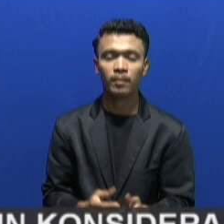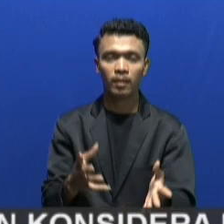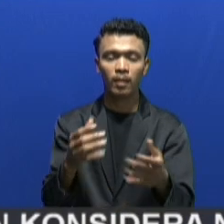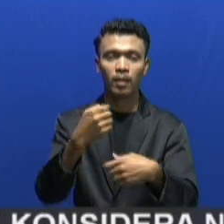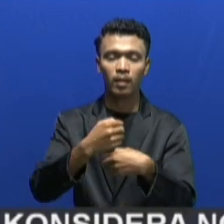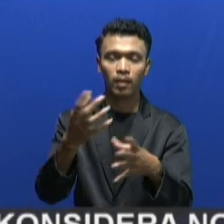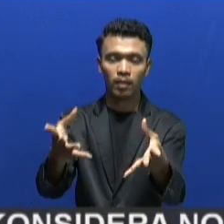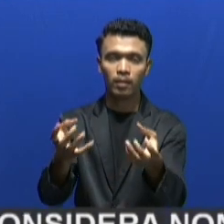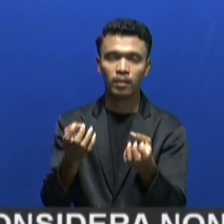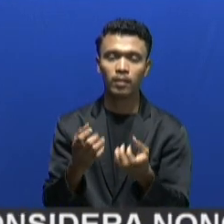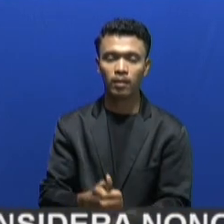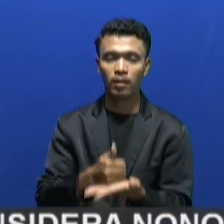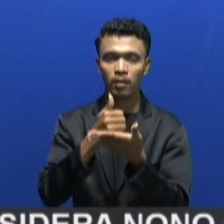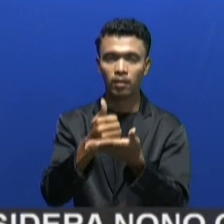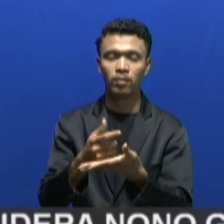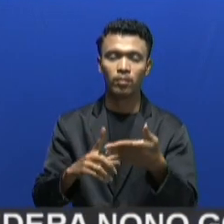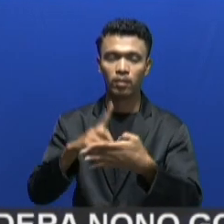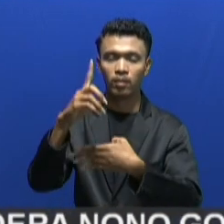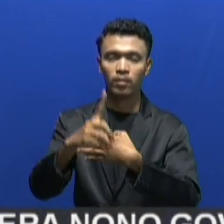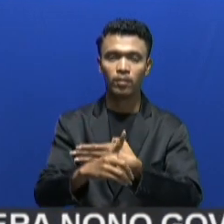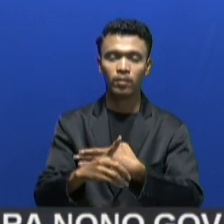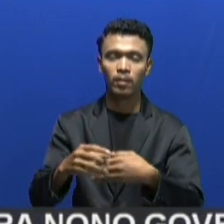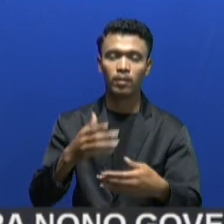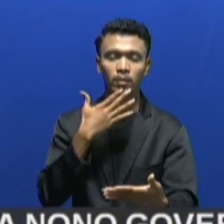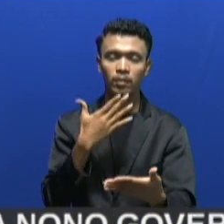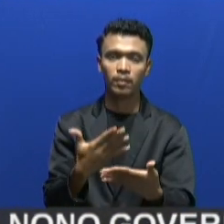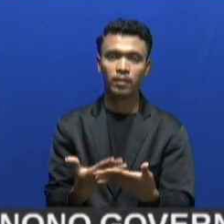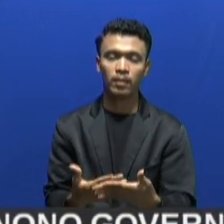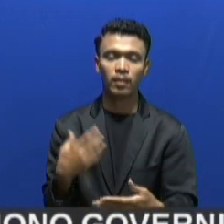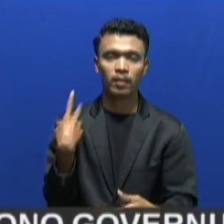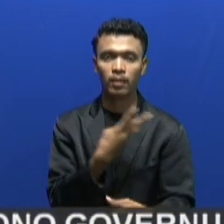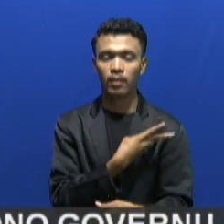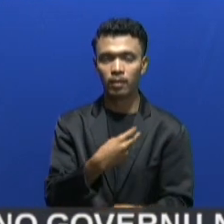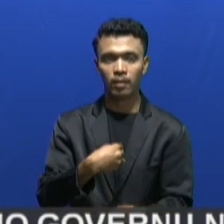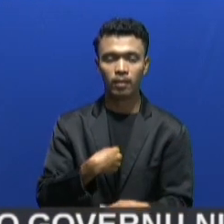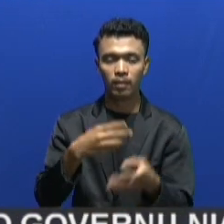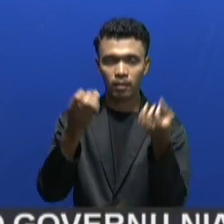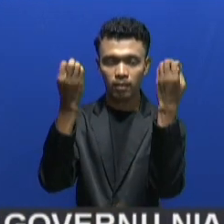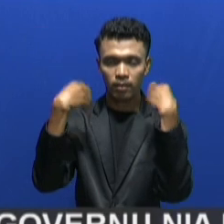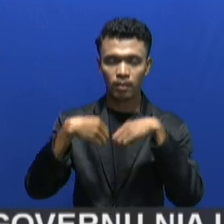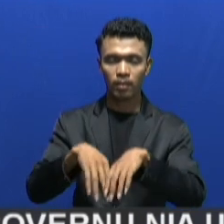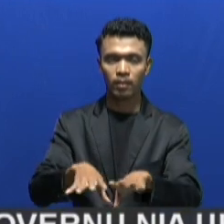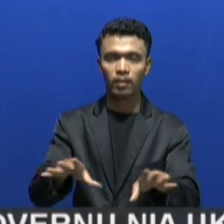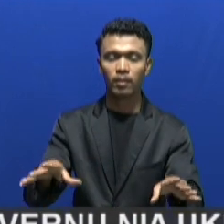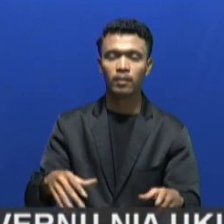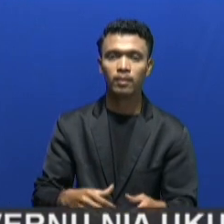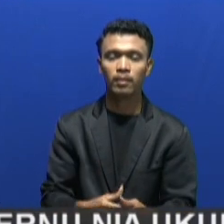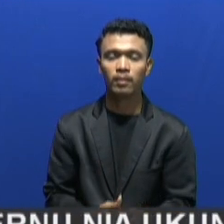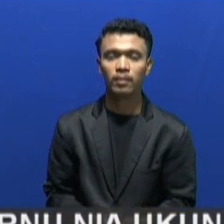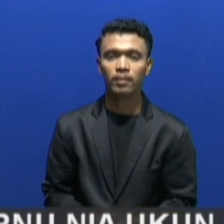irene kontribui ba desenvolvimento sustentável ita ni ekosistema sira iha